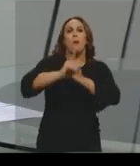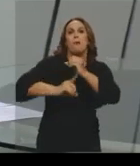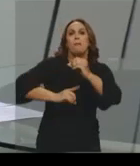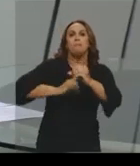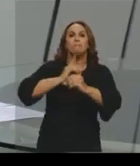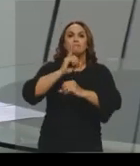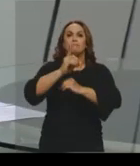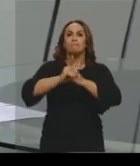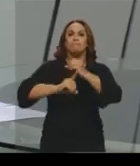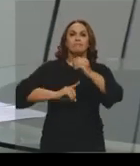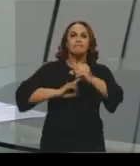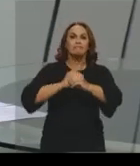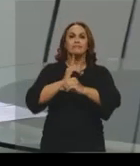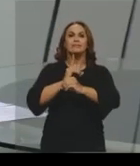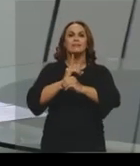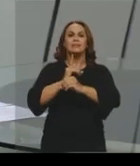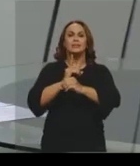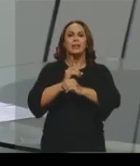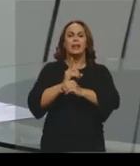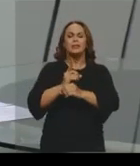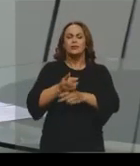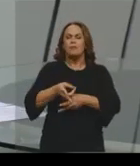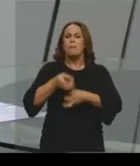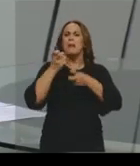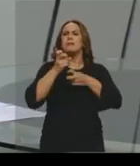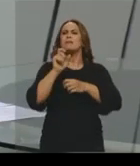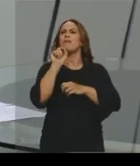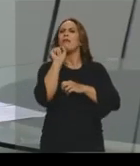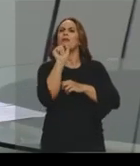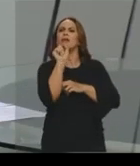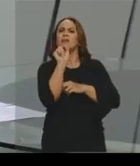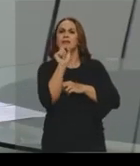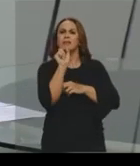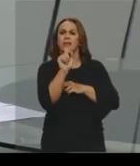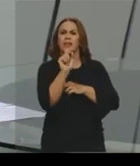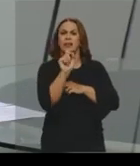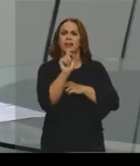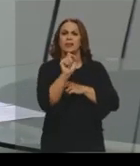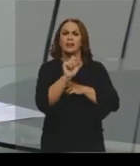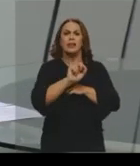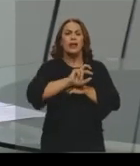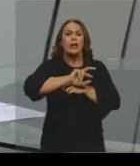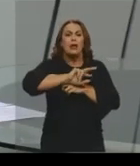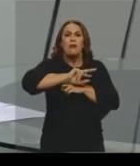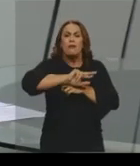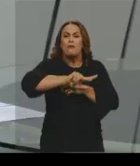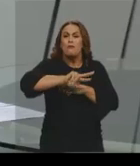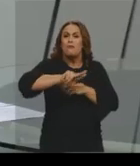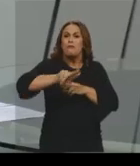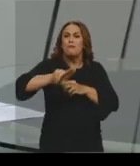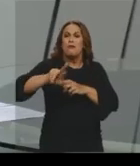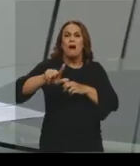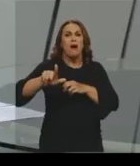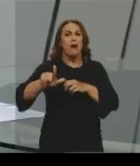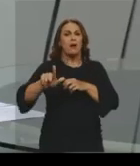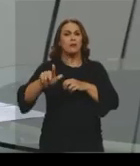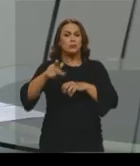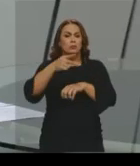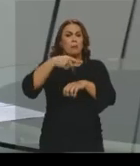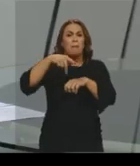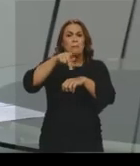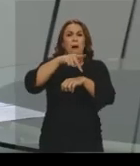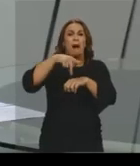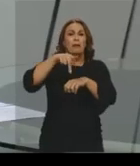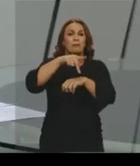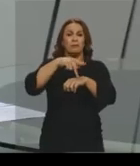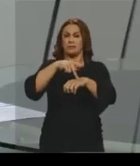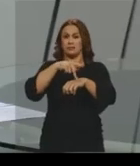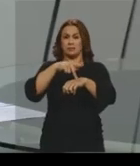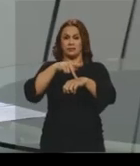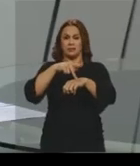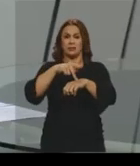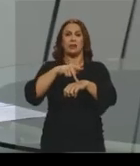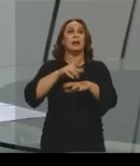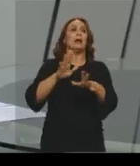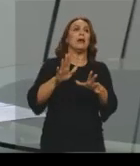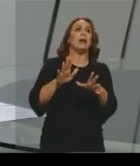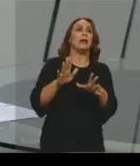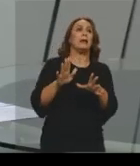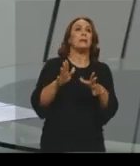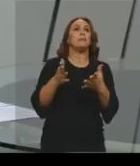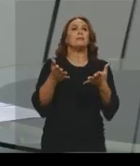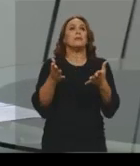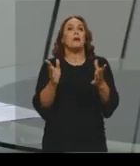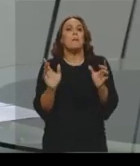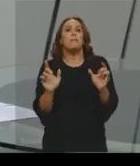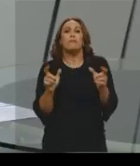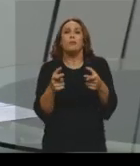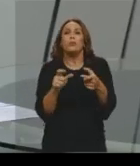que, isoladamente, os vários Davis que a gente tem mundo afora, os países em situação socioeconômica